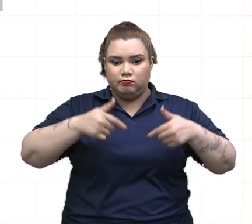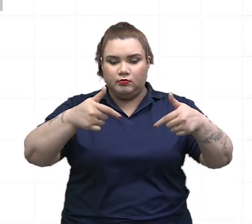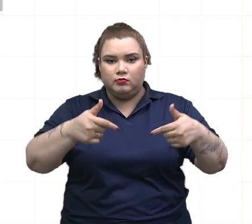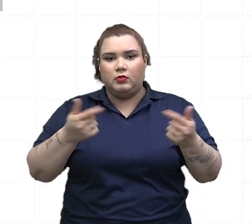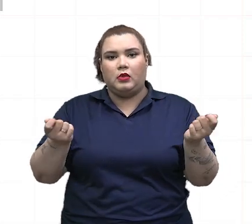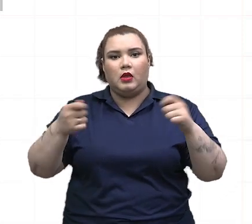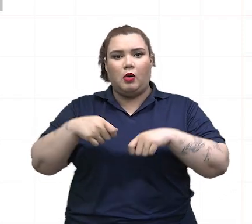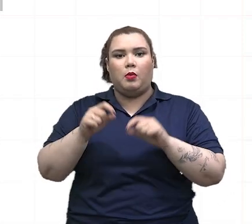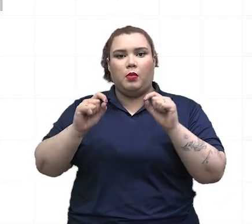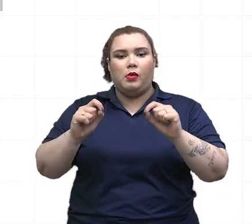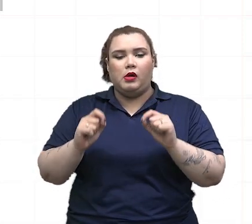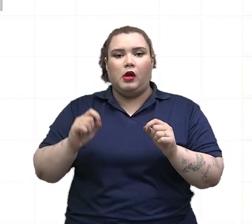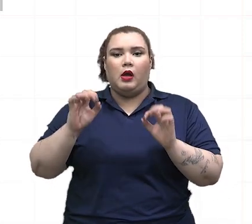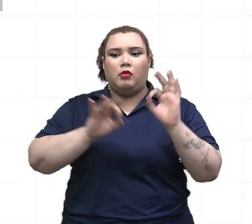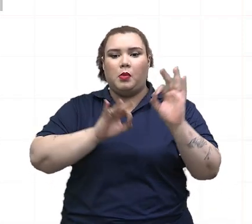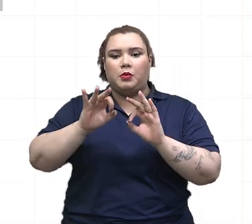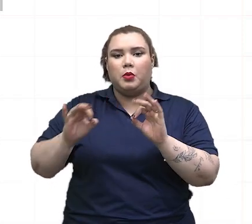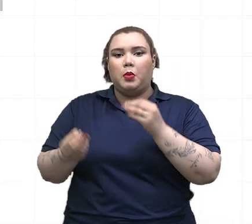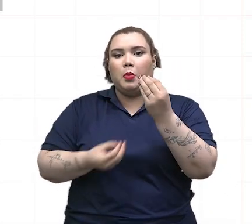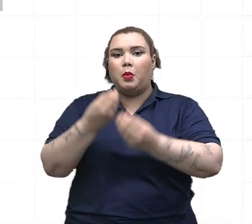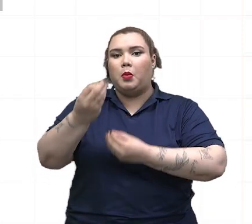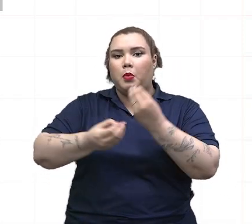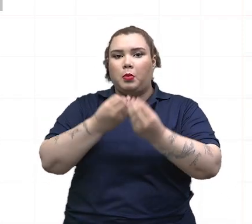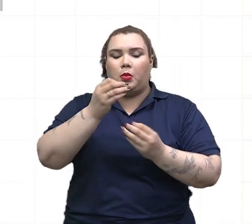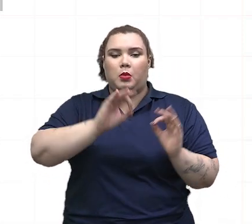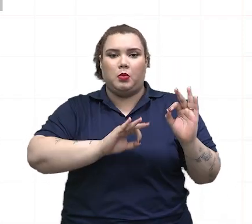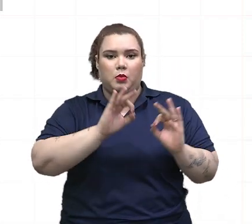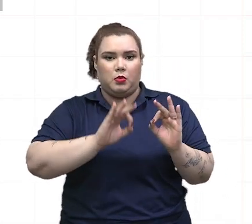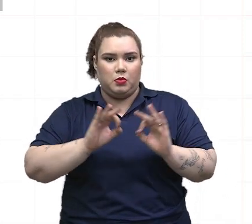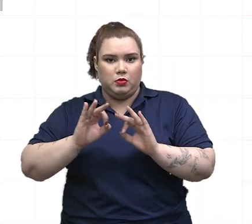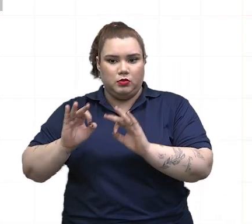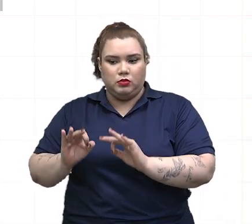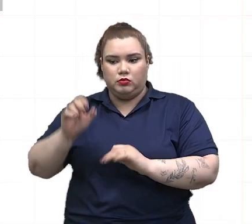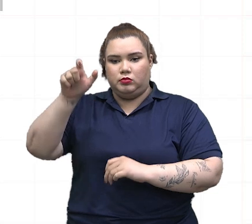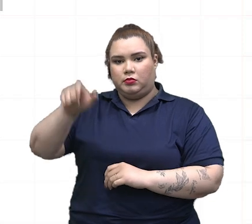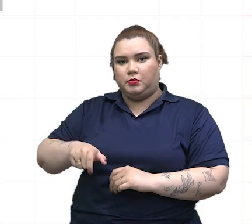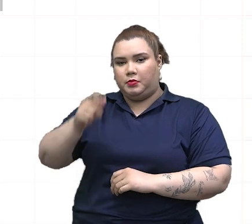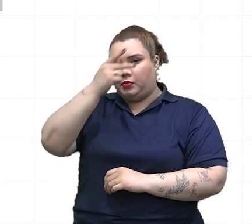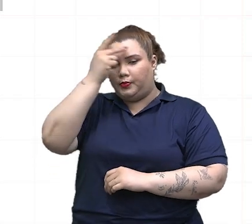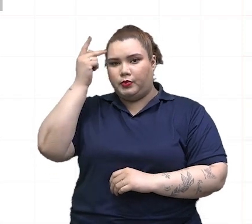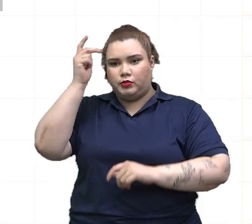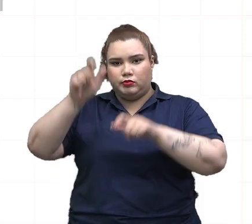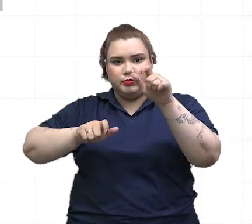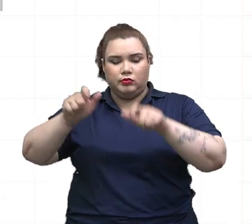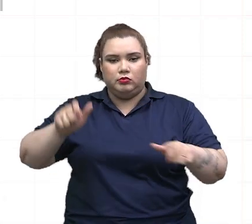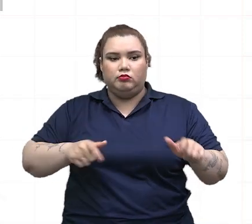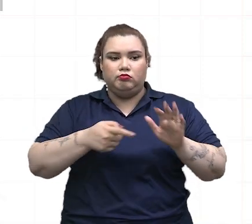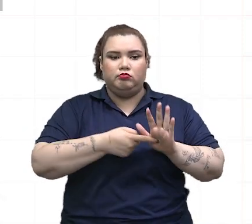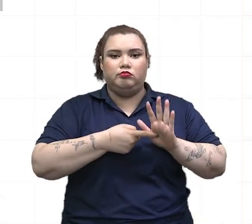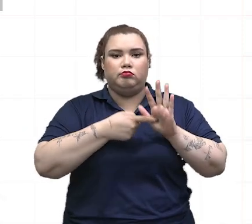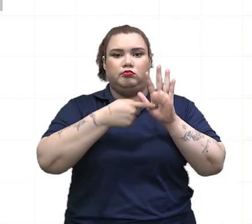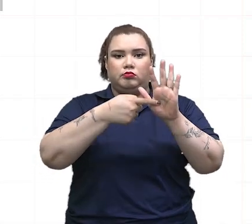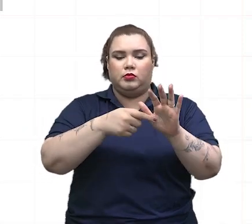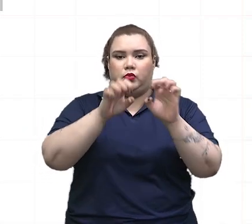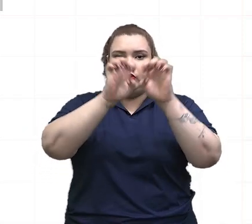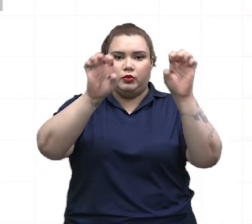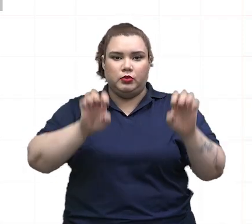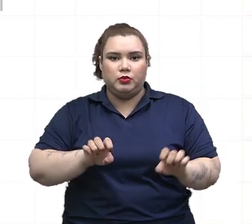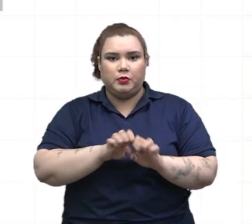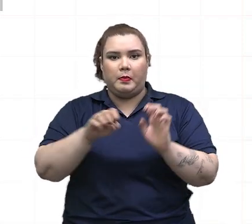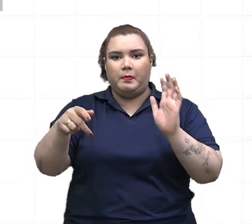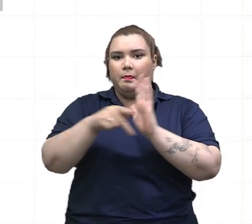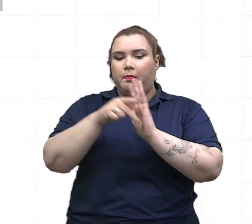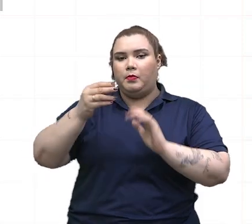para configurar o modo como se organizam os sujeitos e se apresentam as estruturas